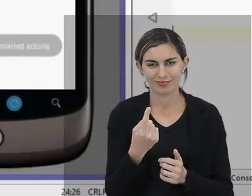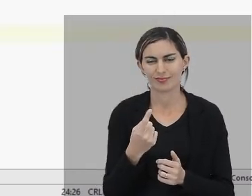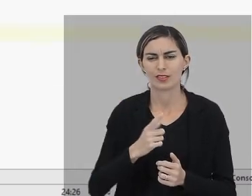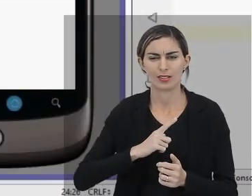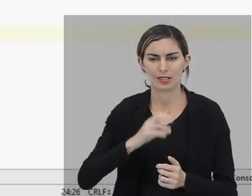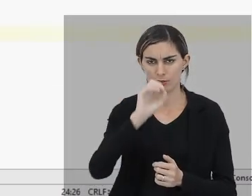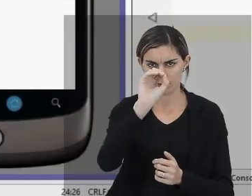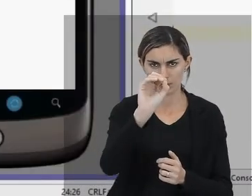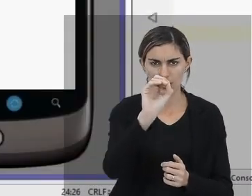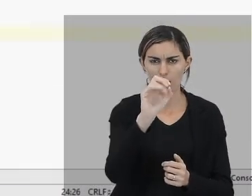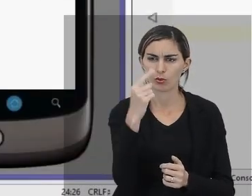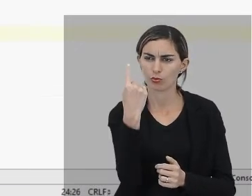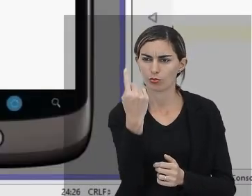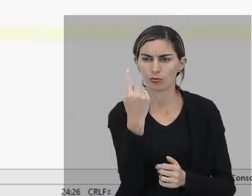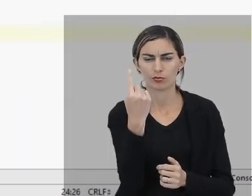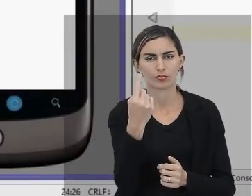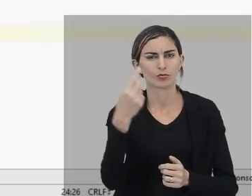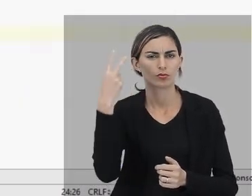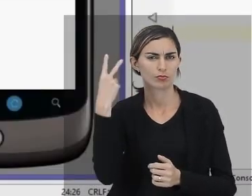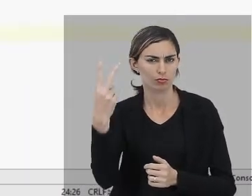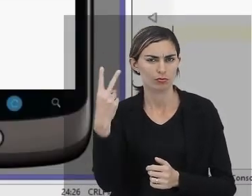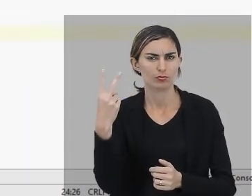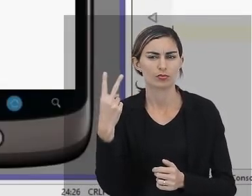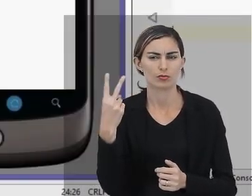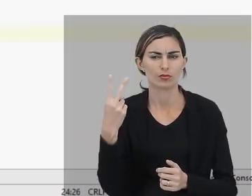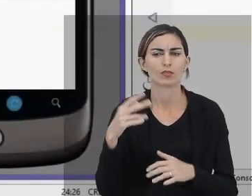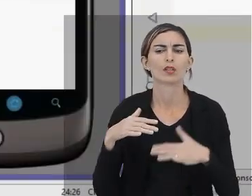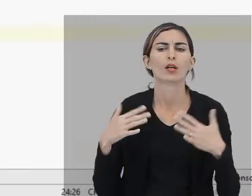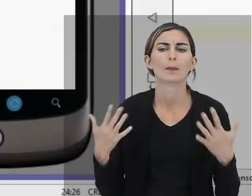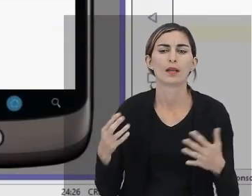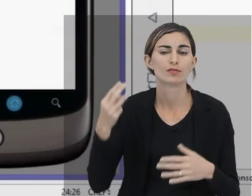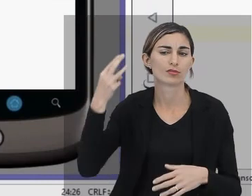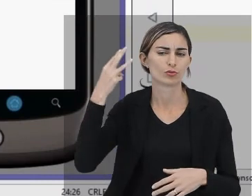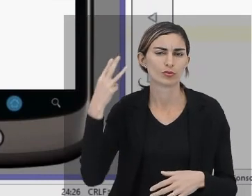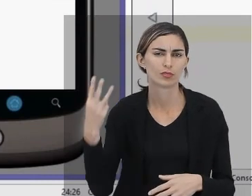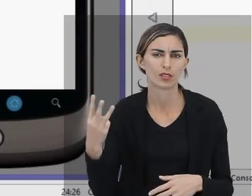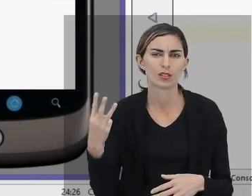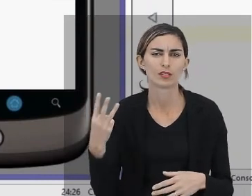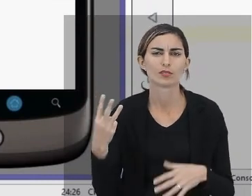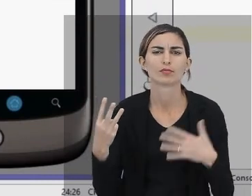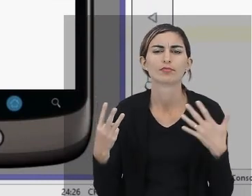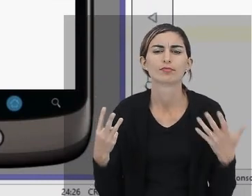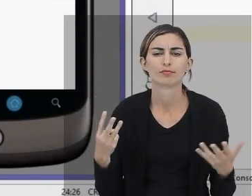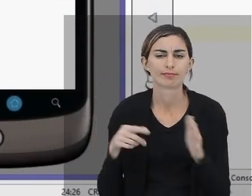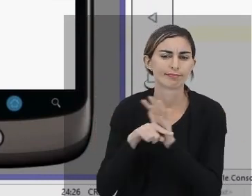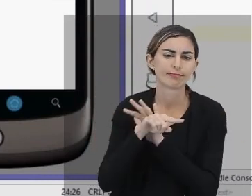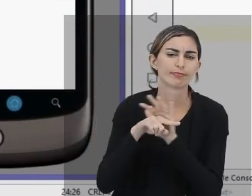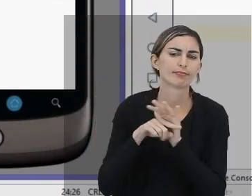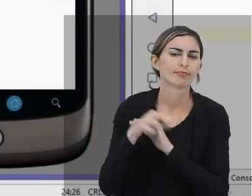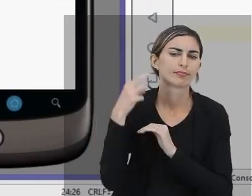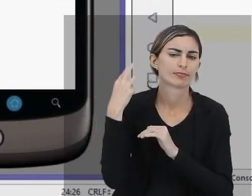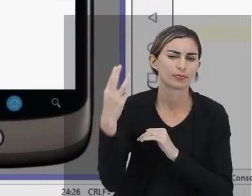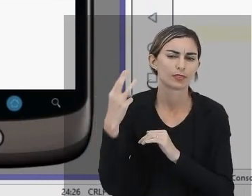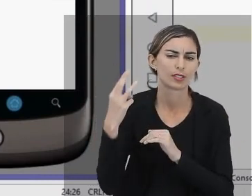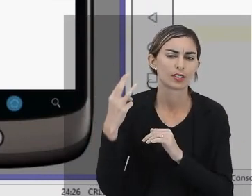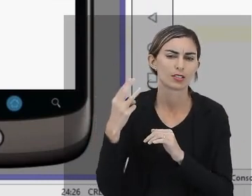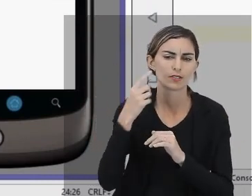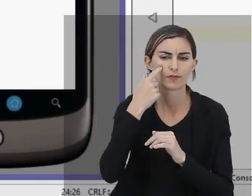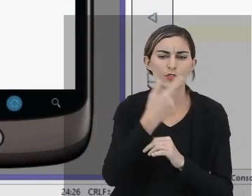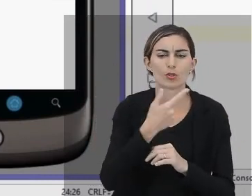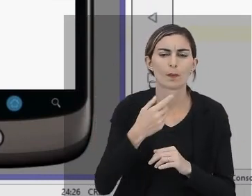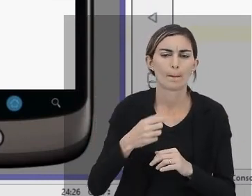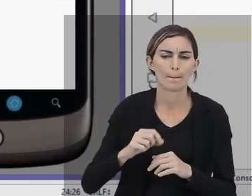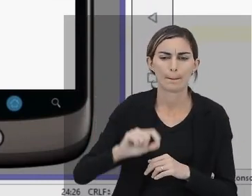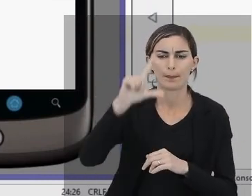Observe que temos o 0, o 1, o 2, mas quando chegou no 3, ele verificou que 3 é maior do que